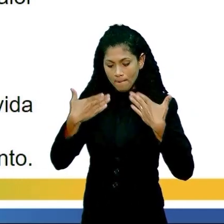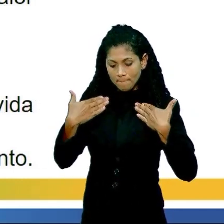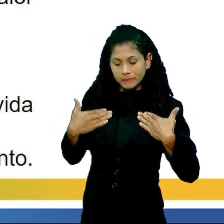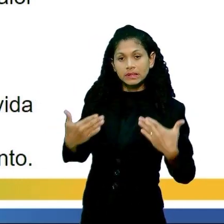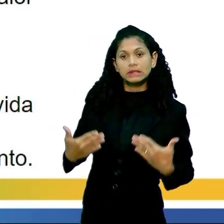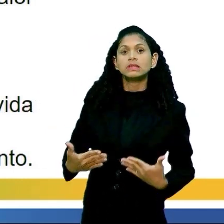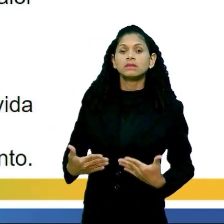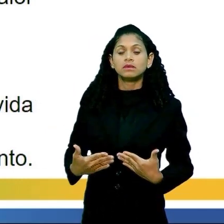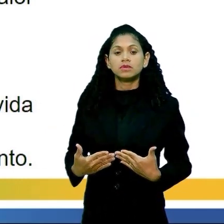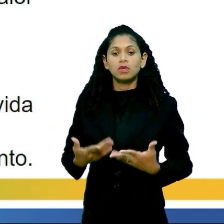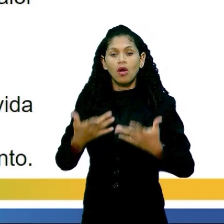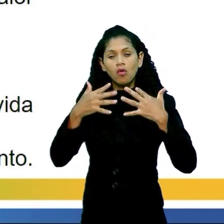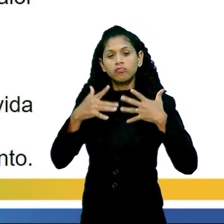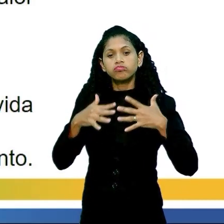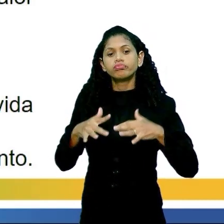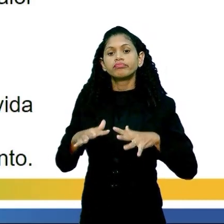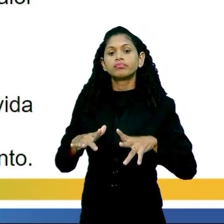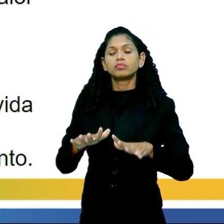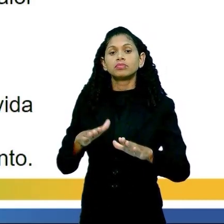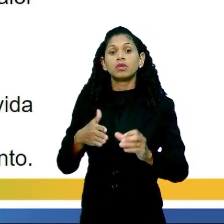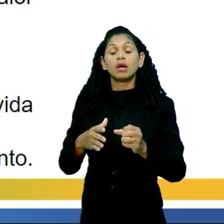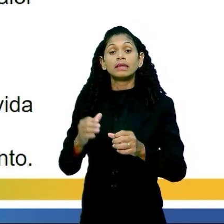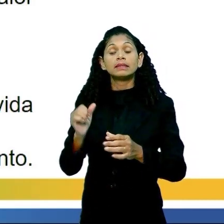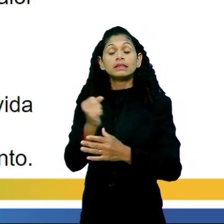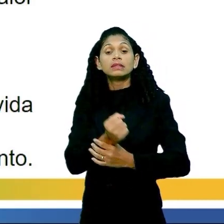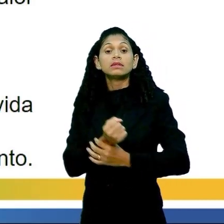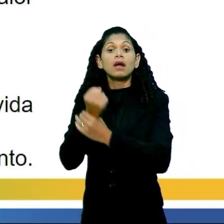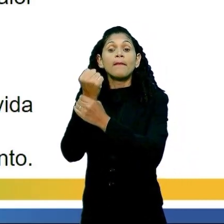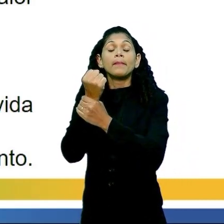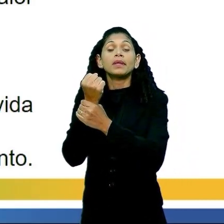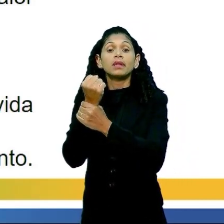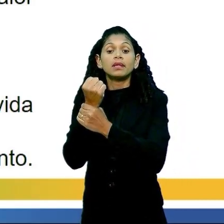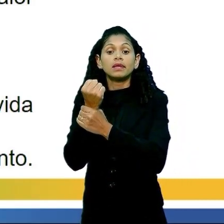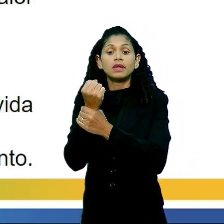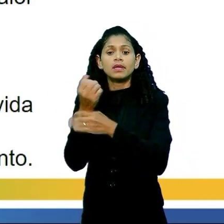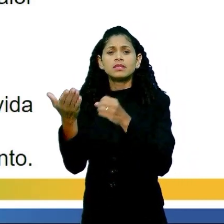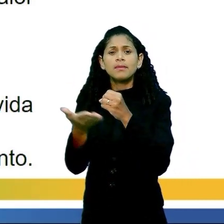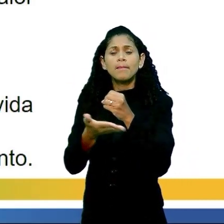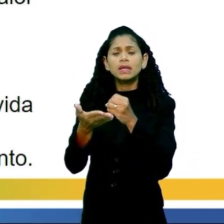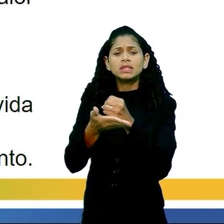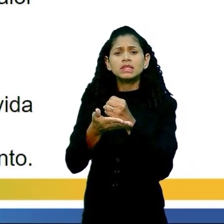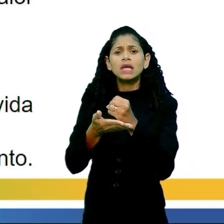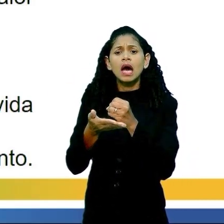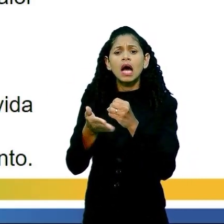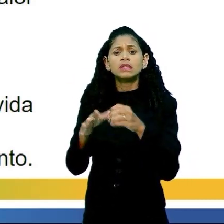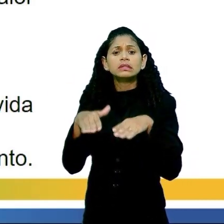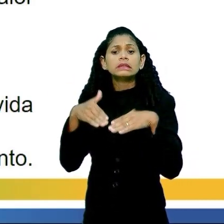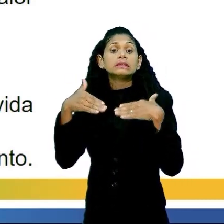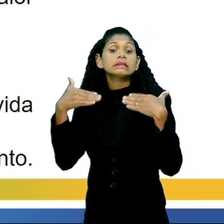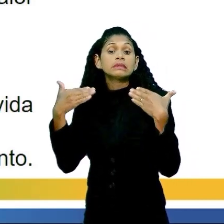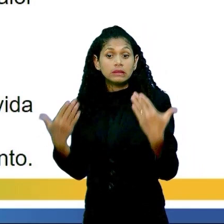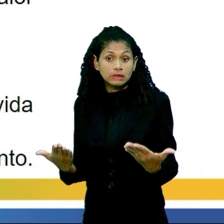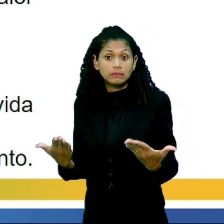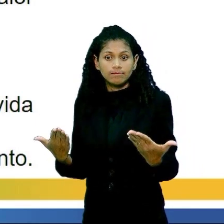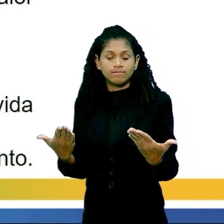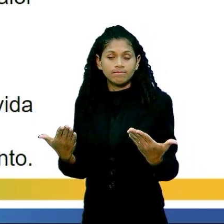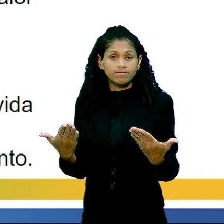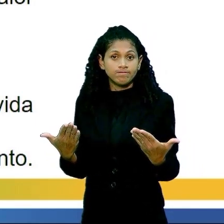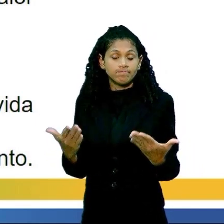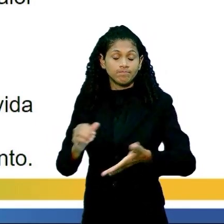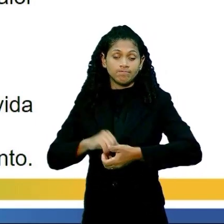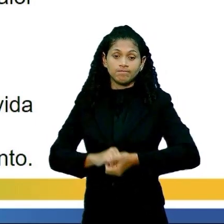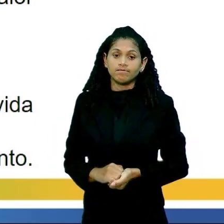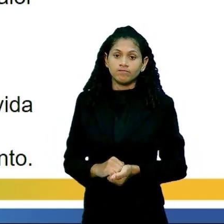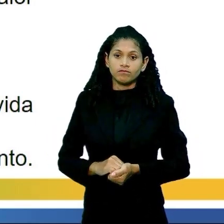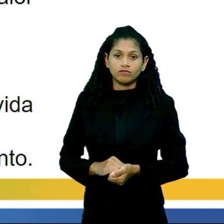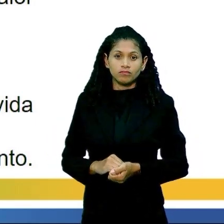essa fruição se estabelece por meio do... Então, a gente vai ter que buscar o fruir de algo no texto. Então, vamos lá. O